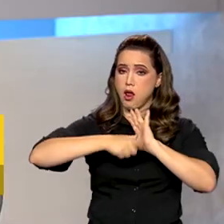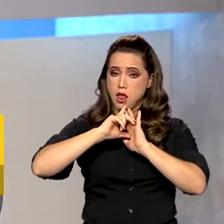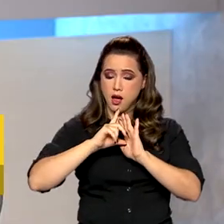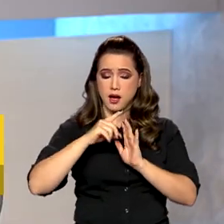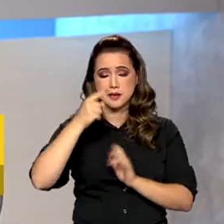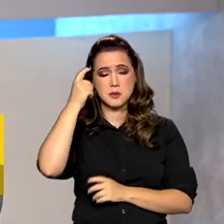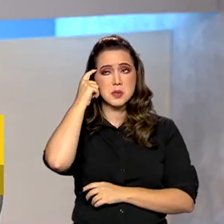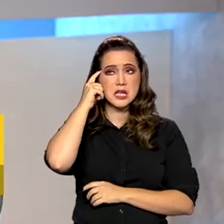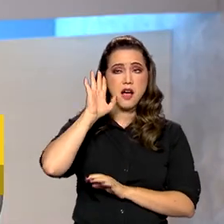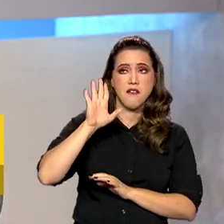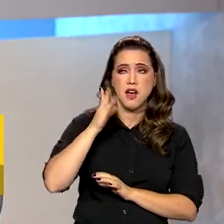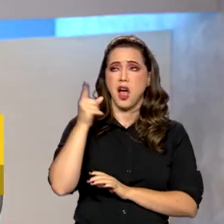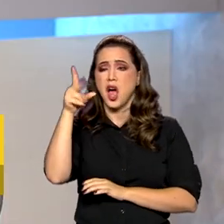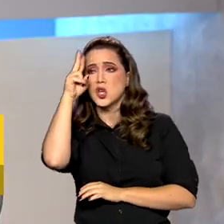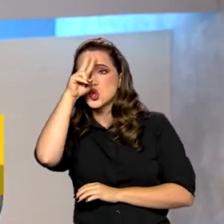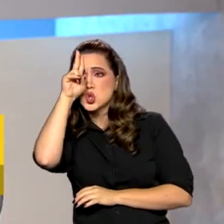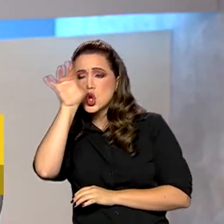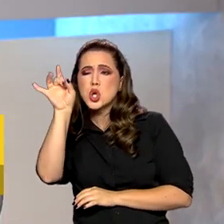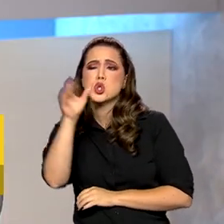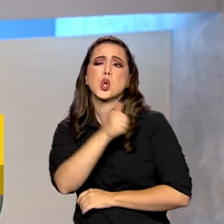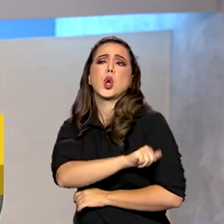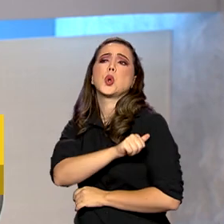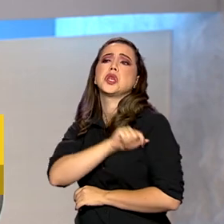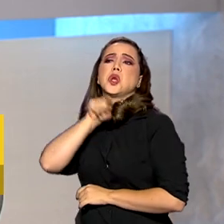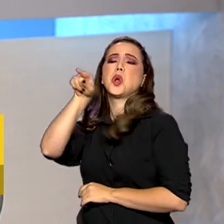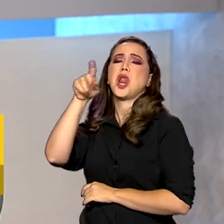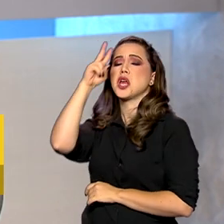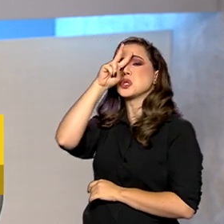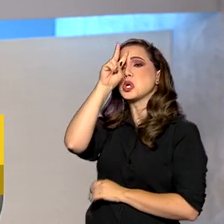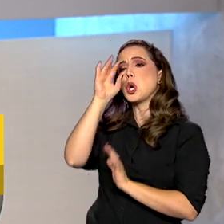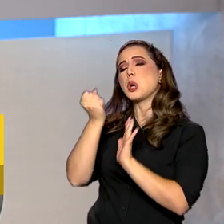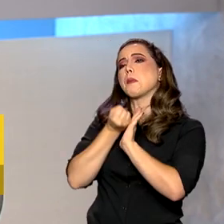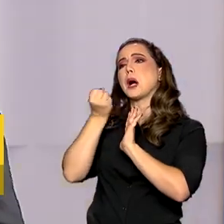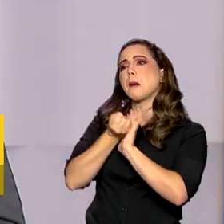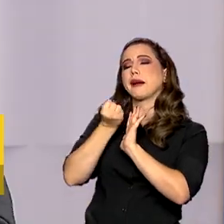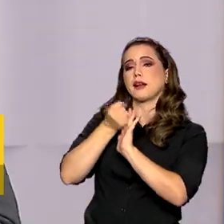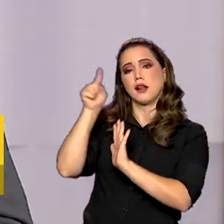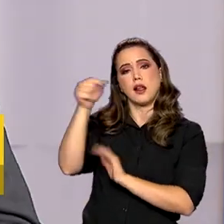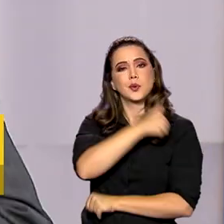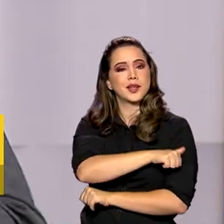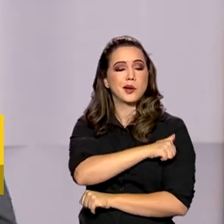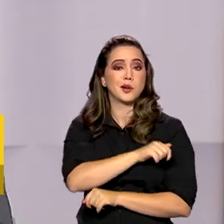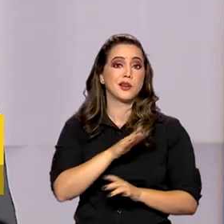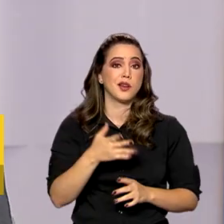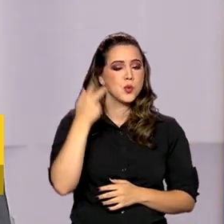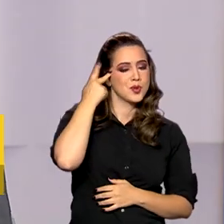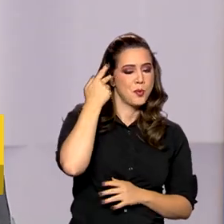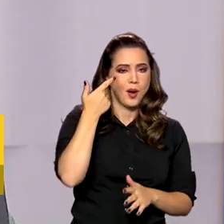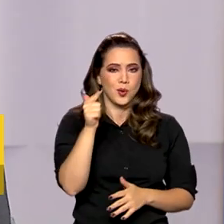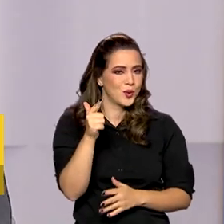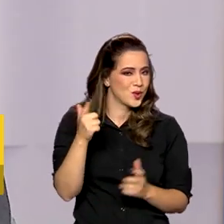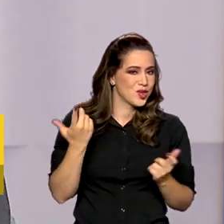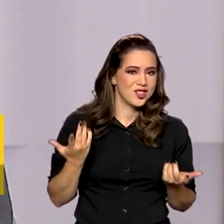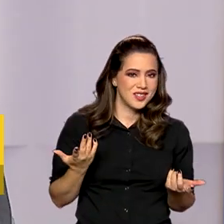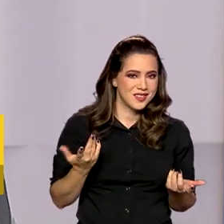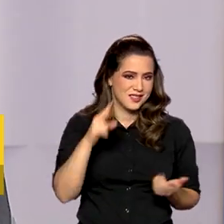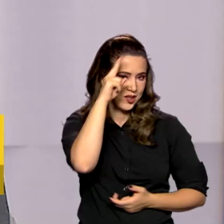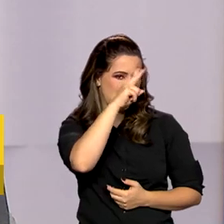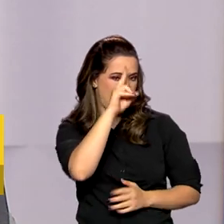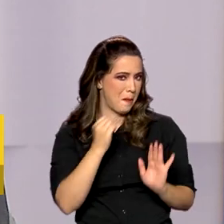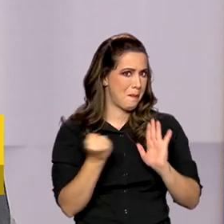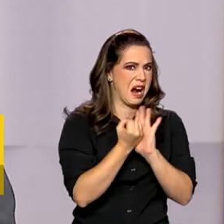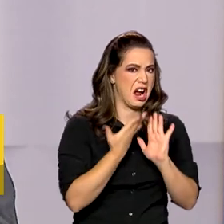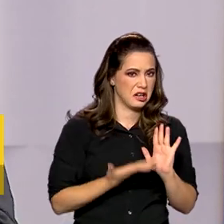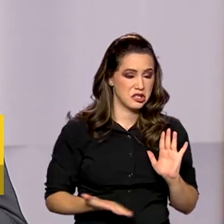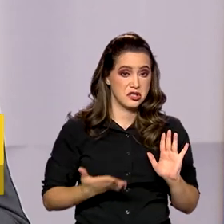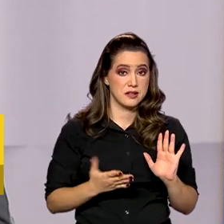história vinha muito do Rio, não é? Do Rio e do Nordeste. E os paulistas não tinham lugar na história. Então, eles recompuseram também o museu, olha, 7